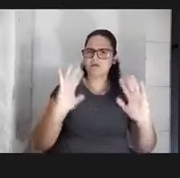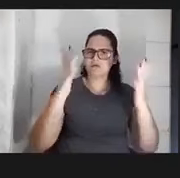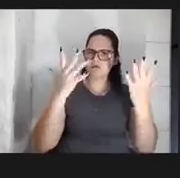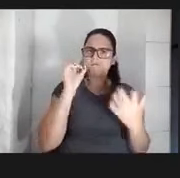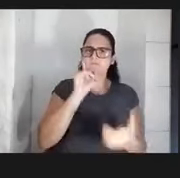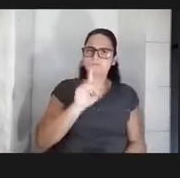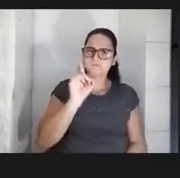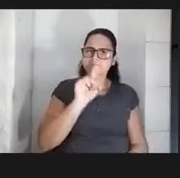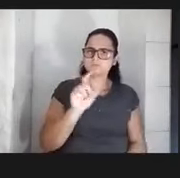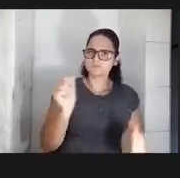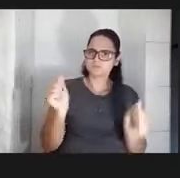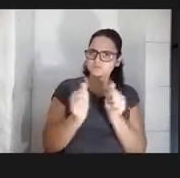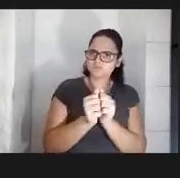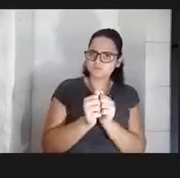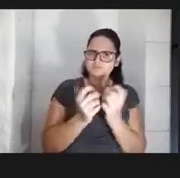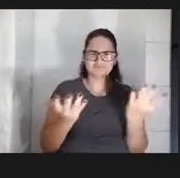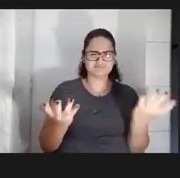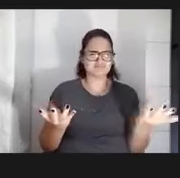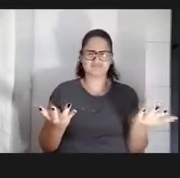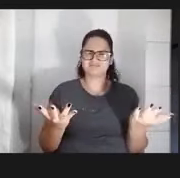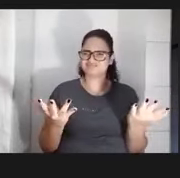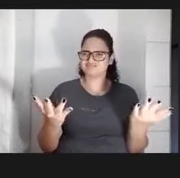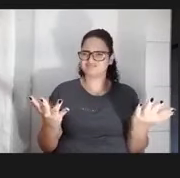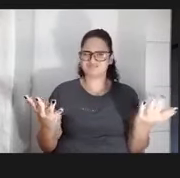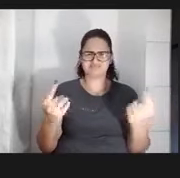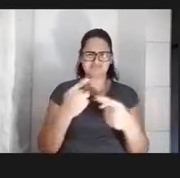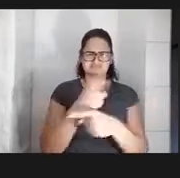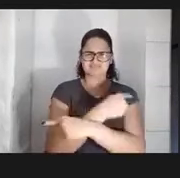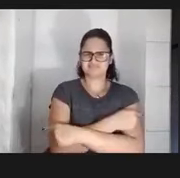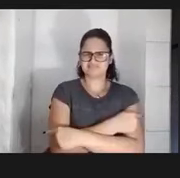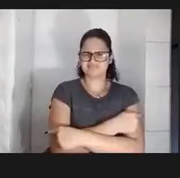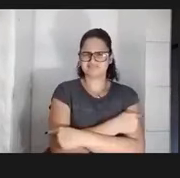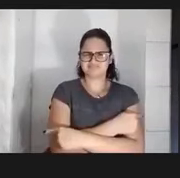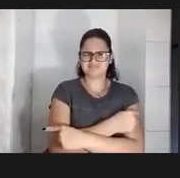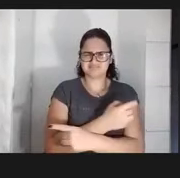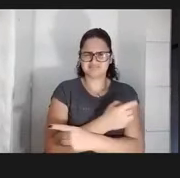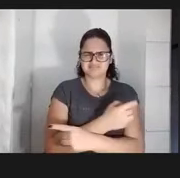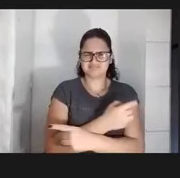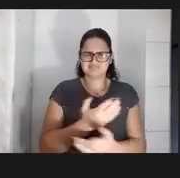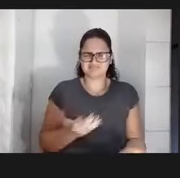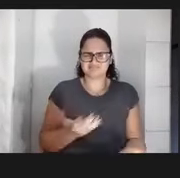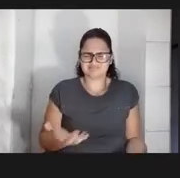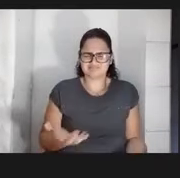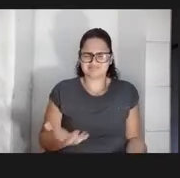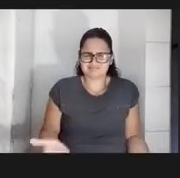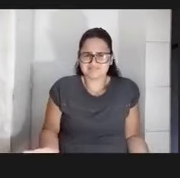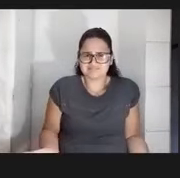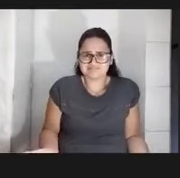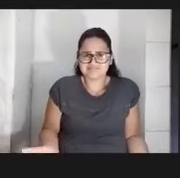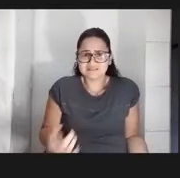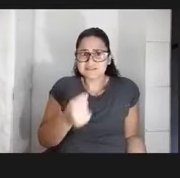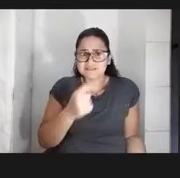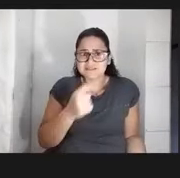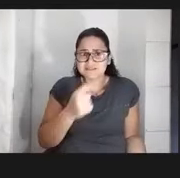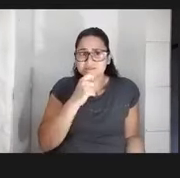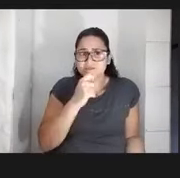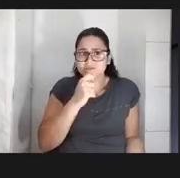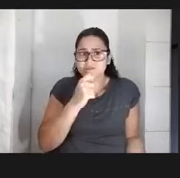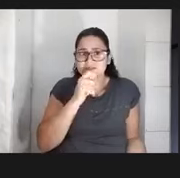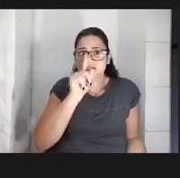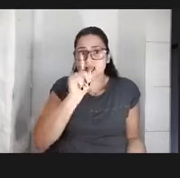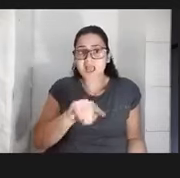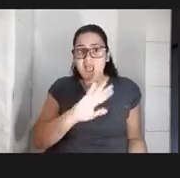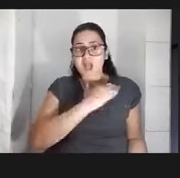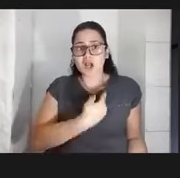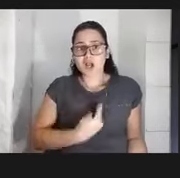embaixador, é o fim da picada. Para mim, é um governo que ele tem lógica. Ele tem lógica porque ele busca